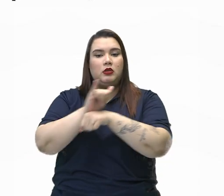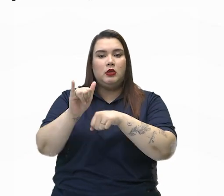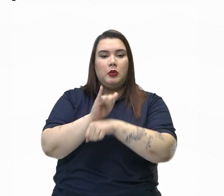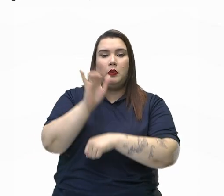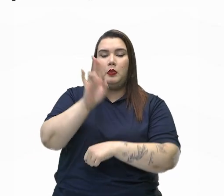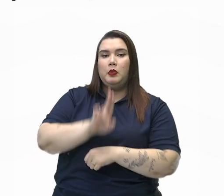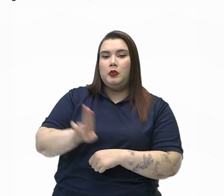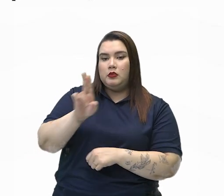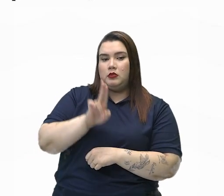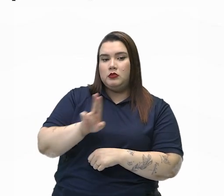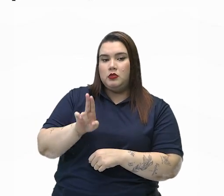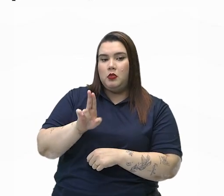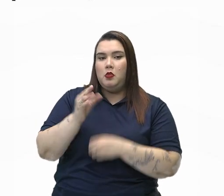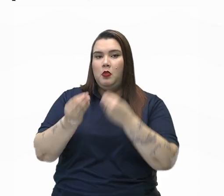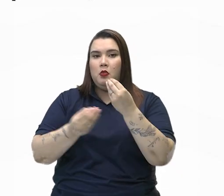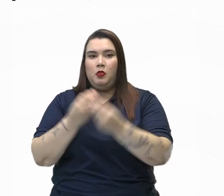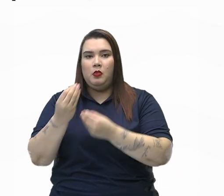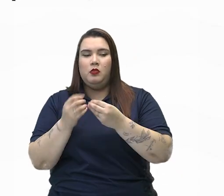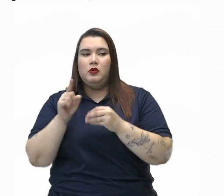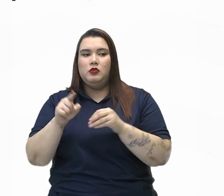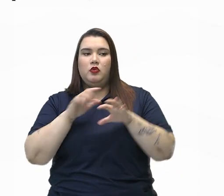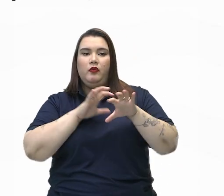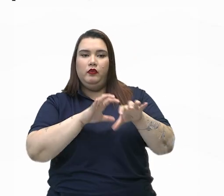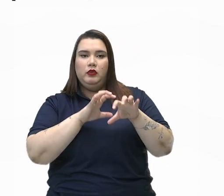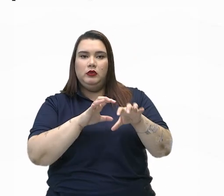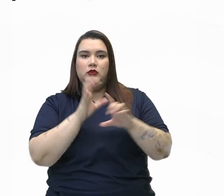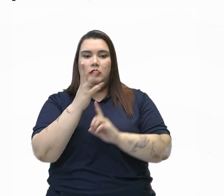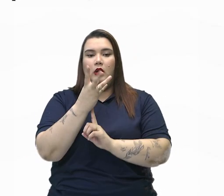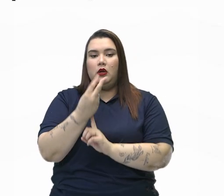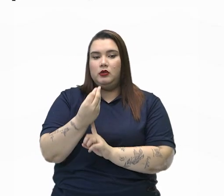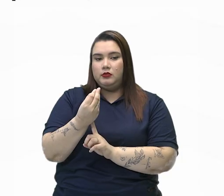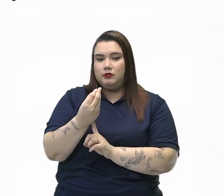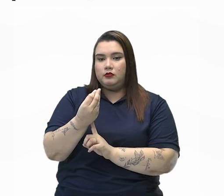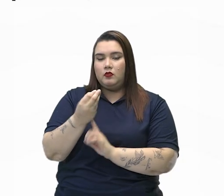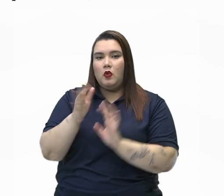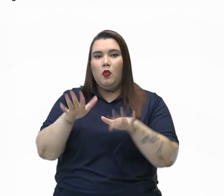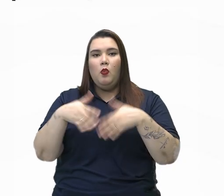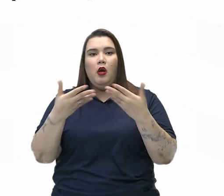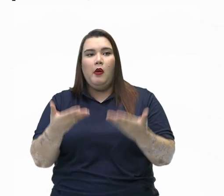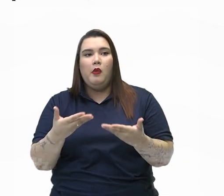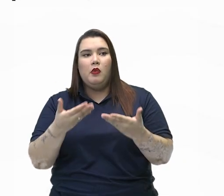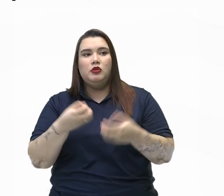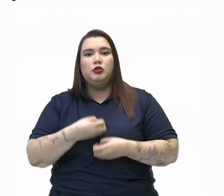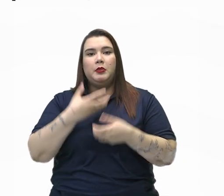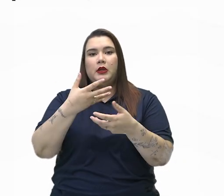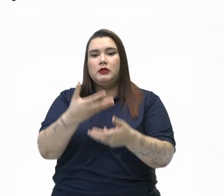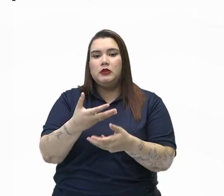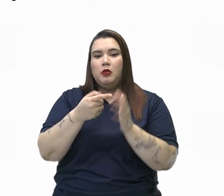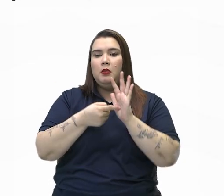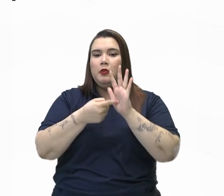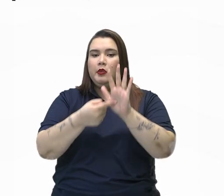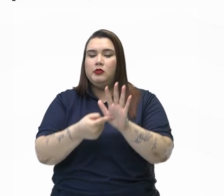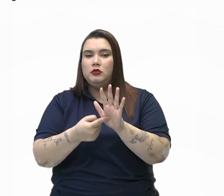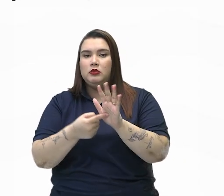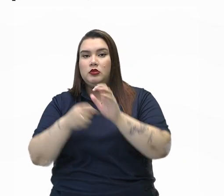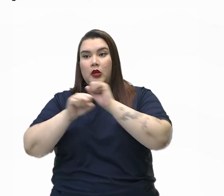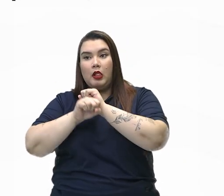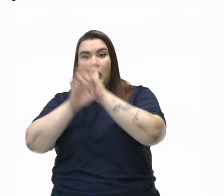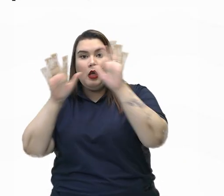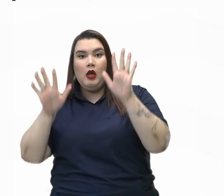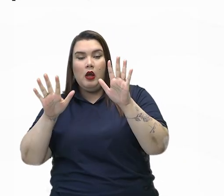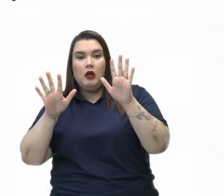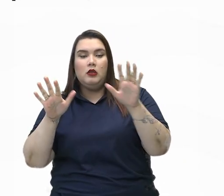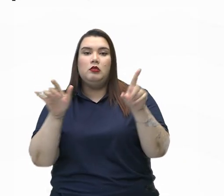mídias foram usadas? Como isso afeta a obra? Qual mensagem ela passa? Tanto a